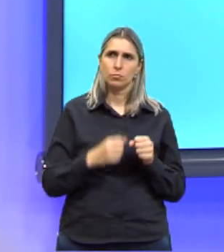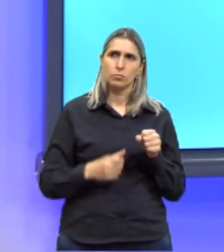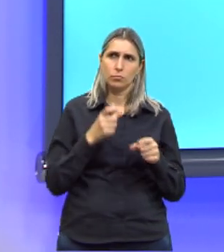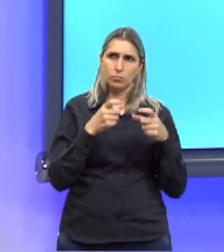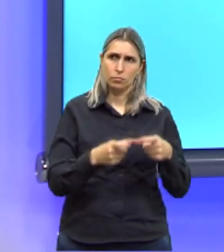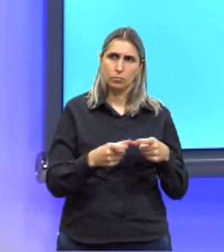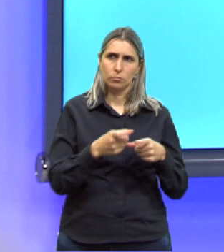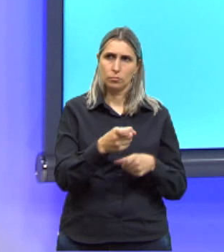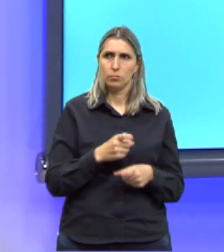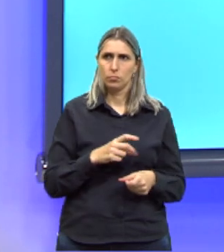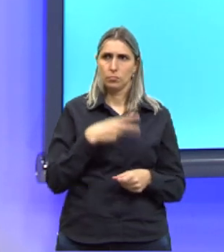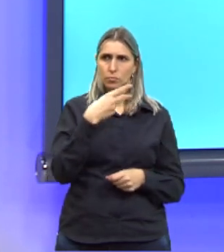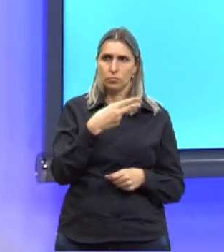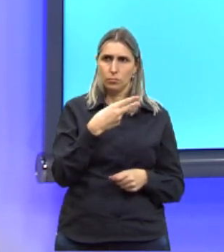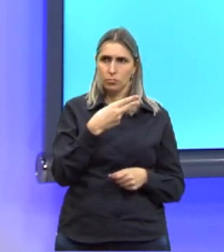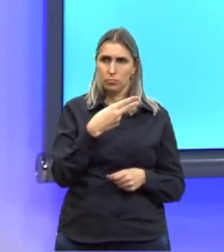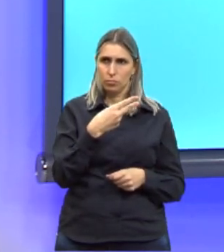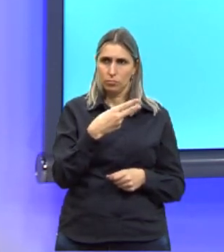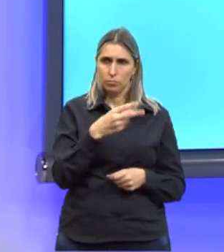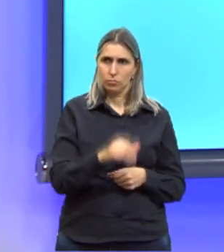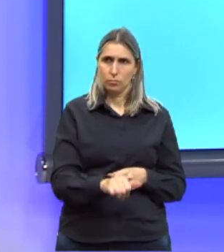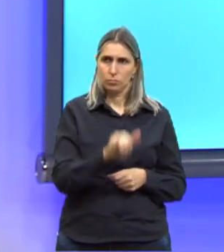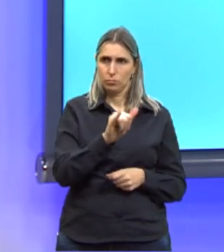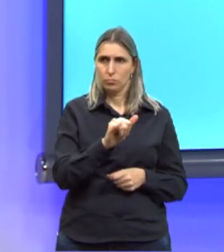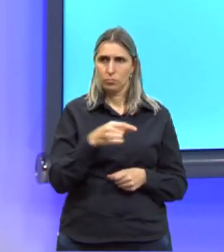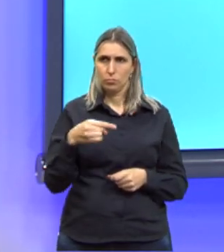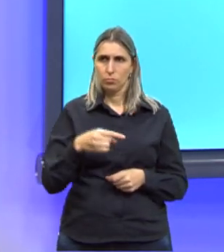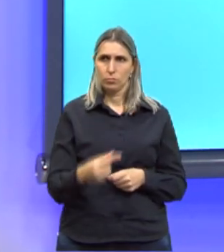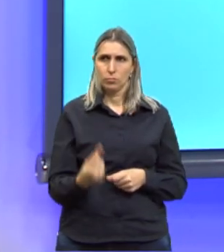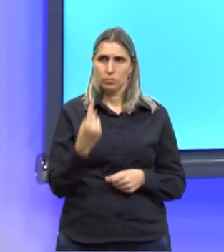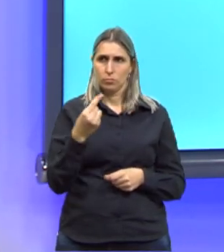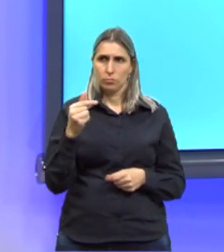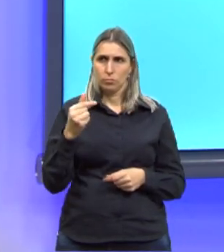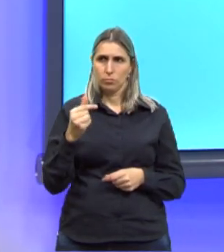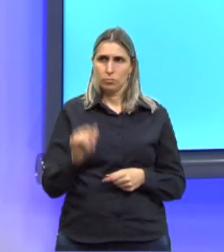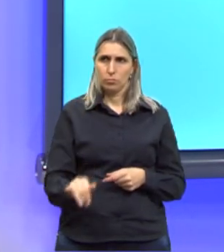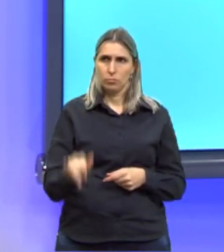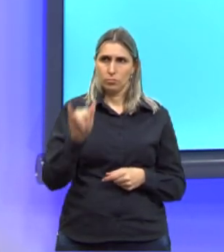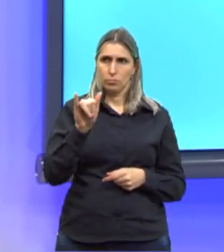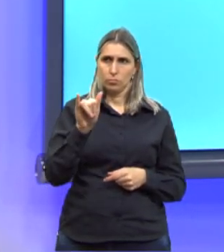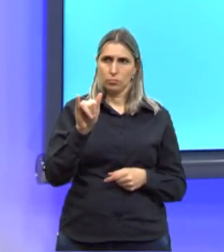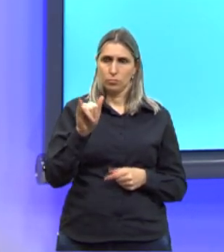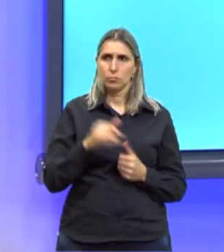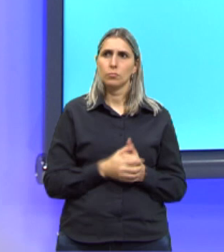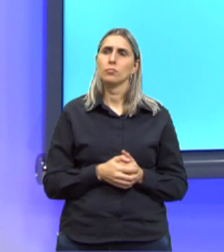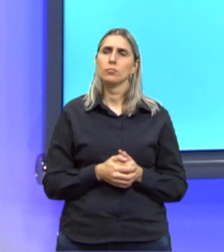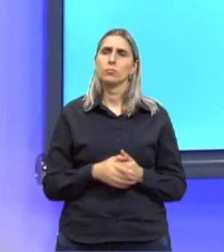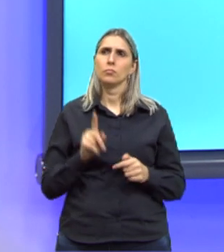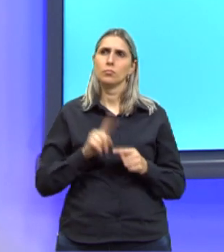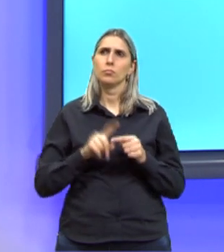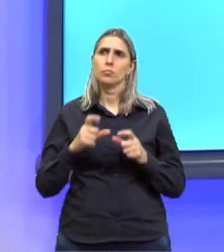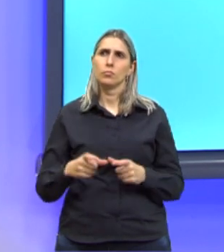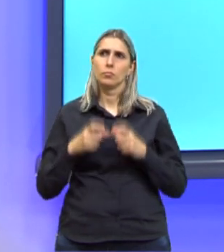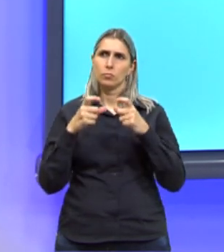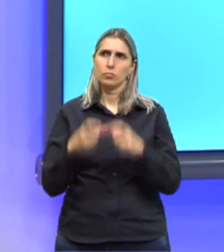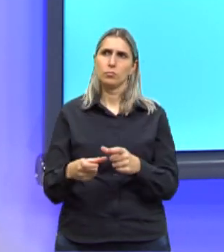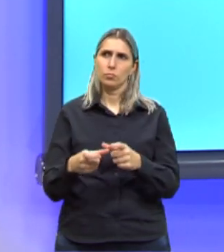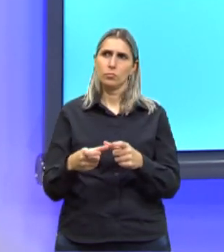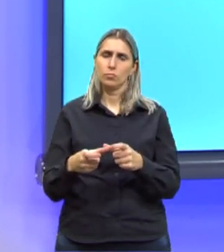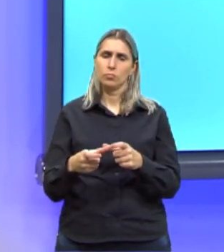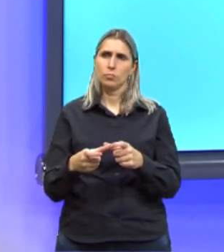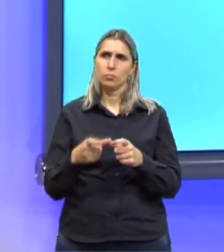quadrado eu coloquei o y. Menos 17y, porque no lugar do x ao